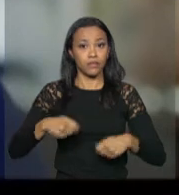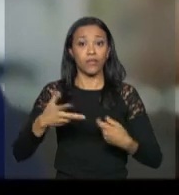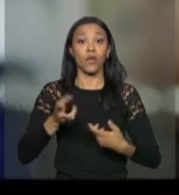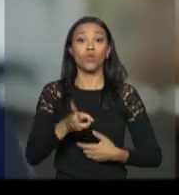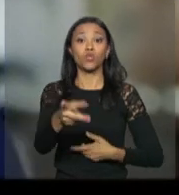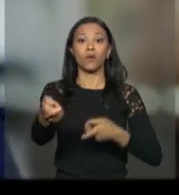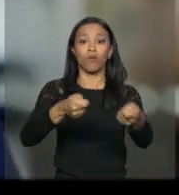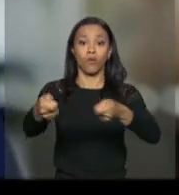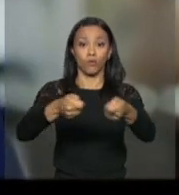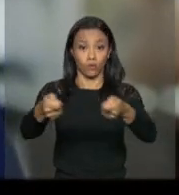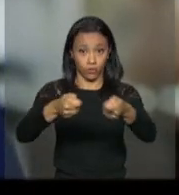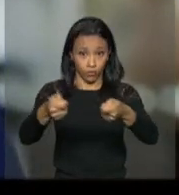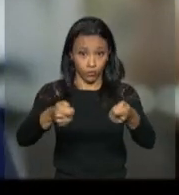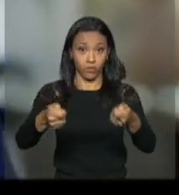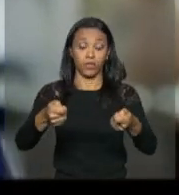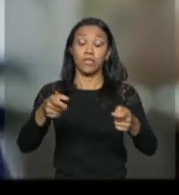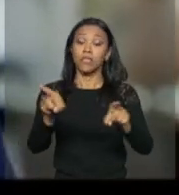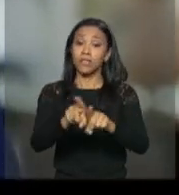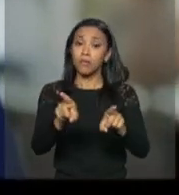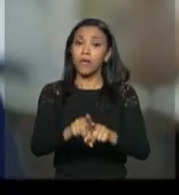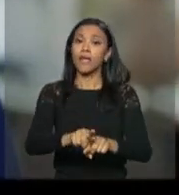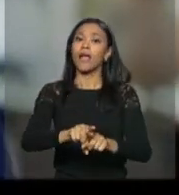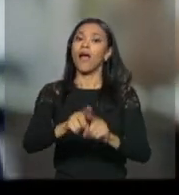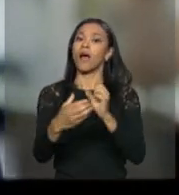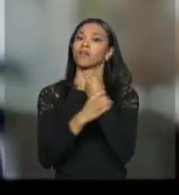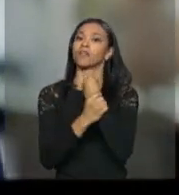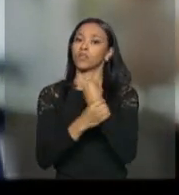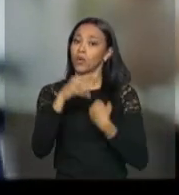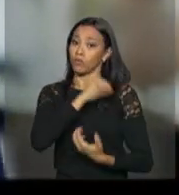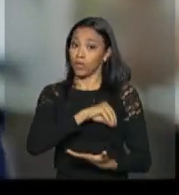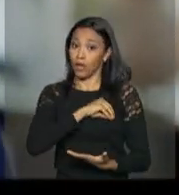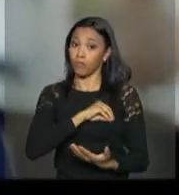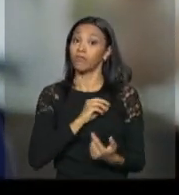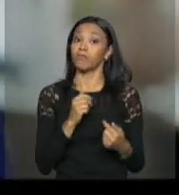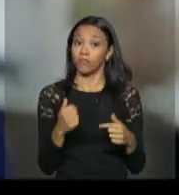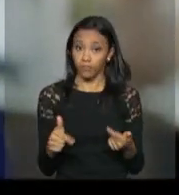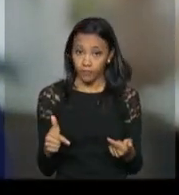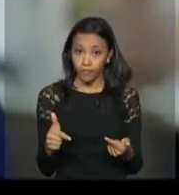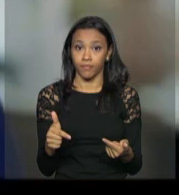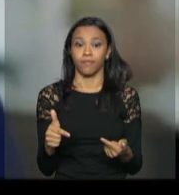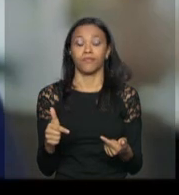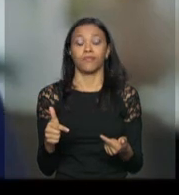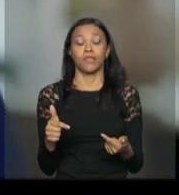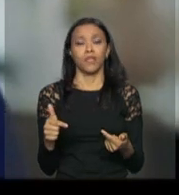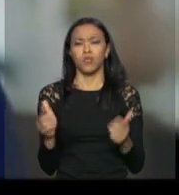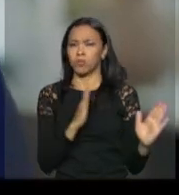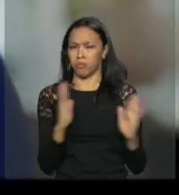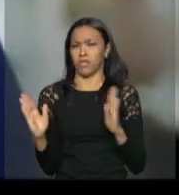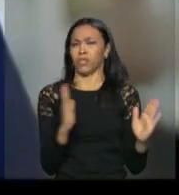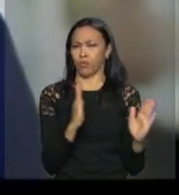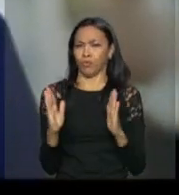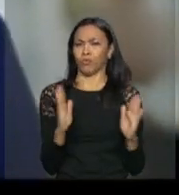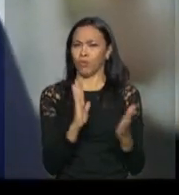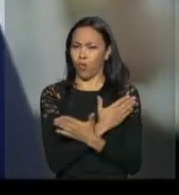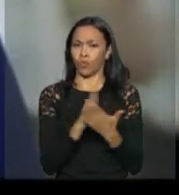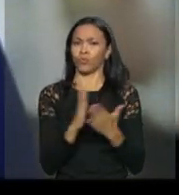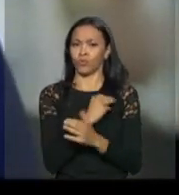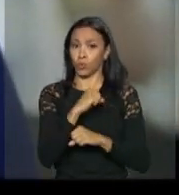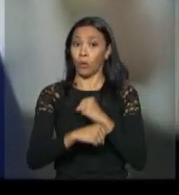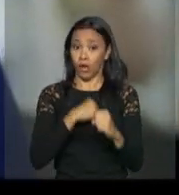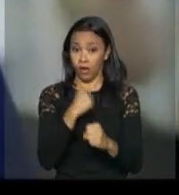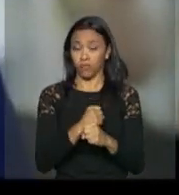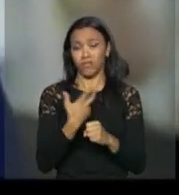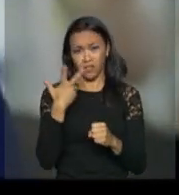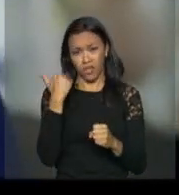estabilidade e, ao mesmo tempo, garantir o salário e o emprego. Em alguns períodos do ano, sei que tem ocorrido